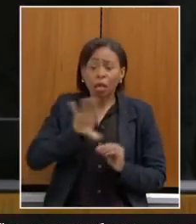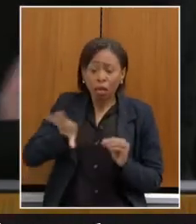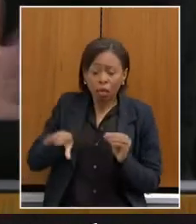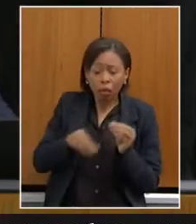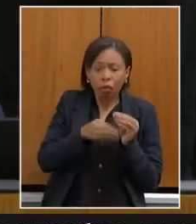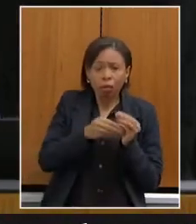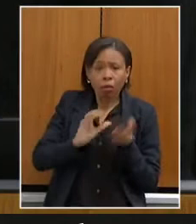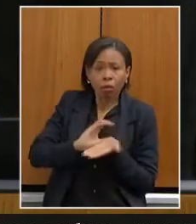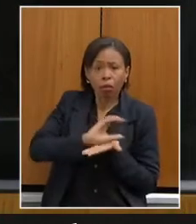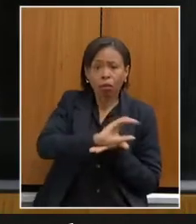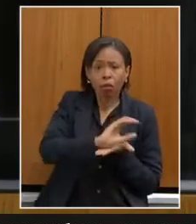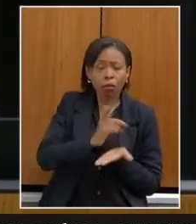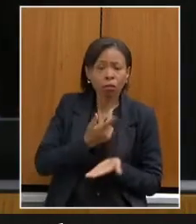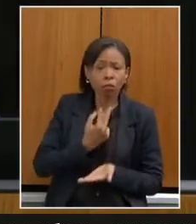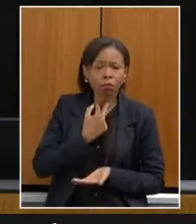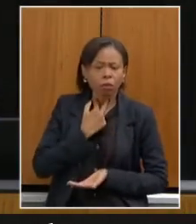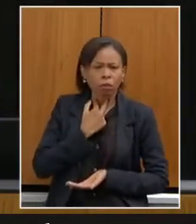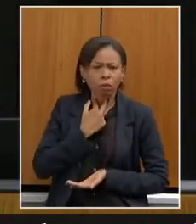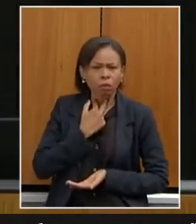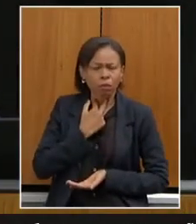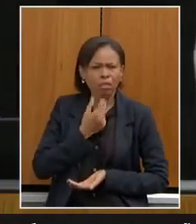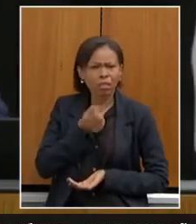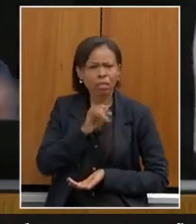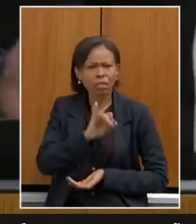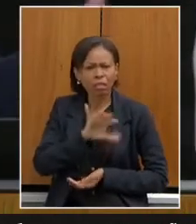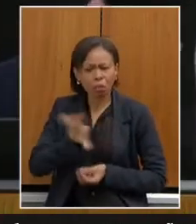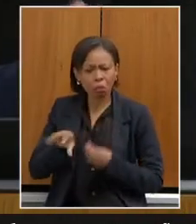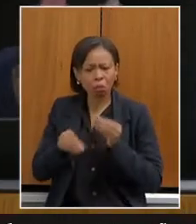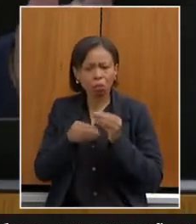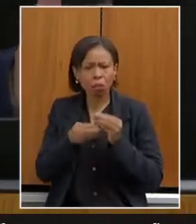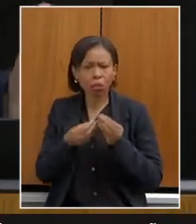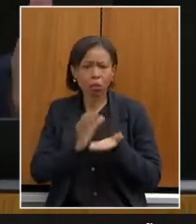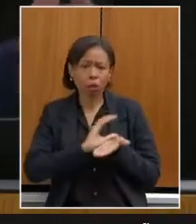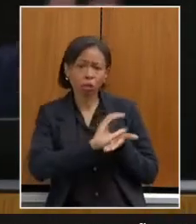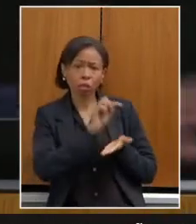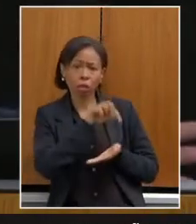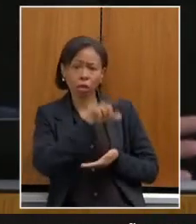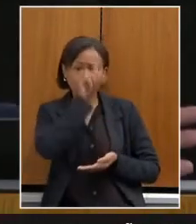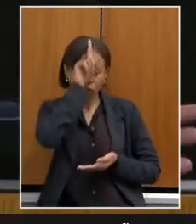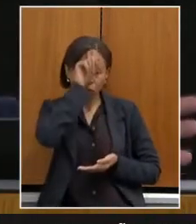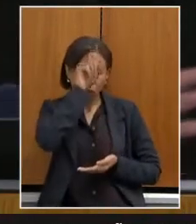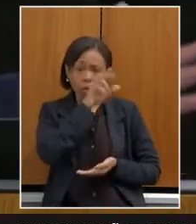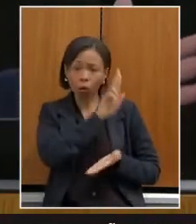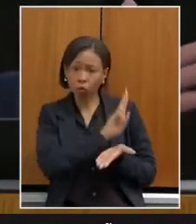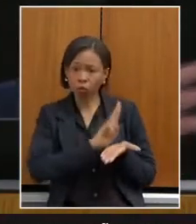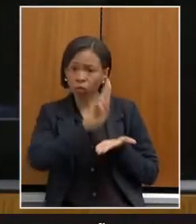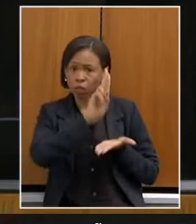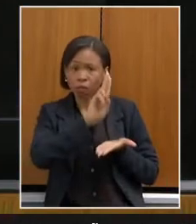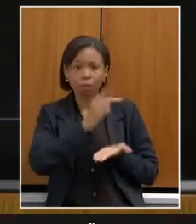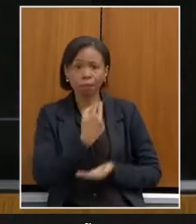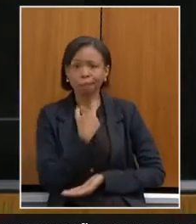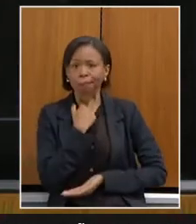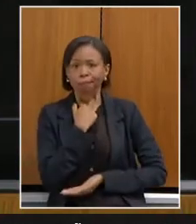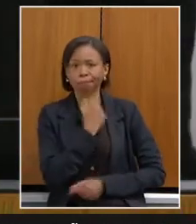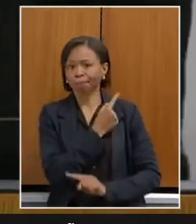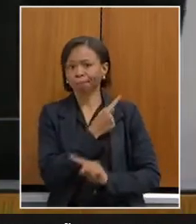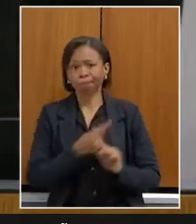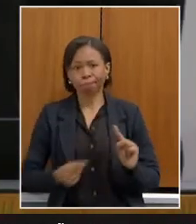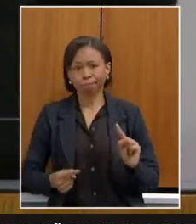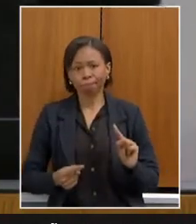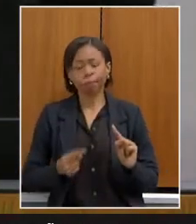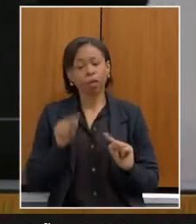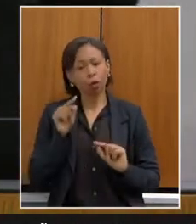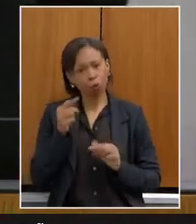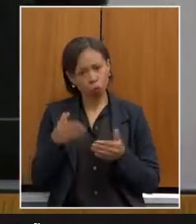você passa uma emenda para o hospital universitário ele não pode ele está impedido então eu queria que o senhor olhasse depois discutisse com a